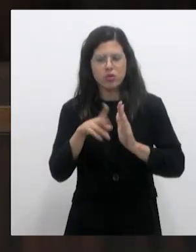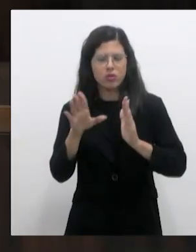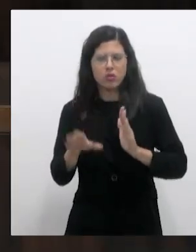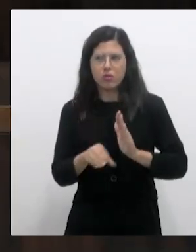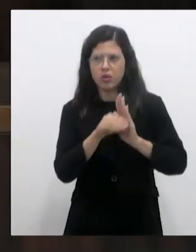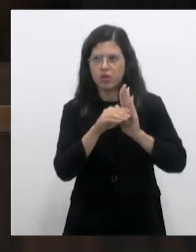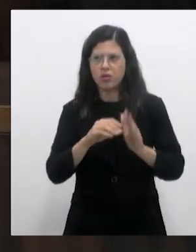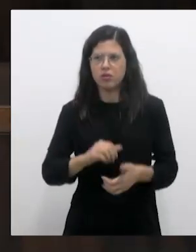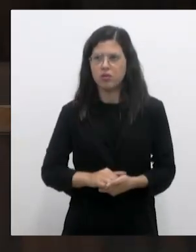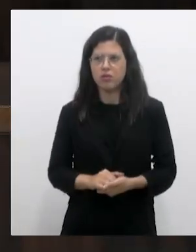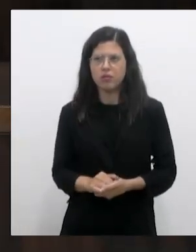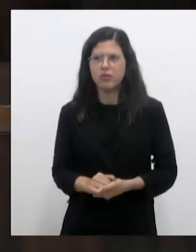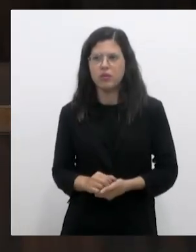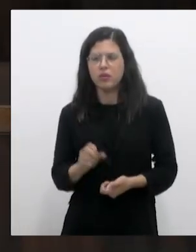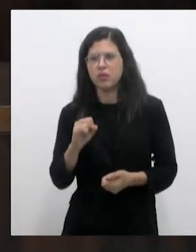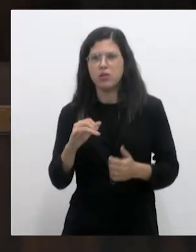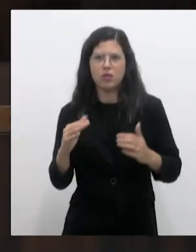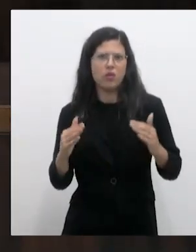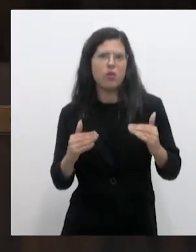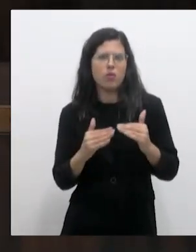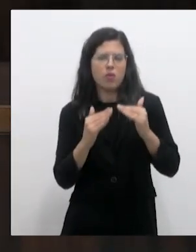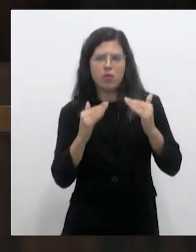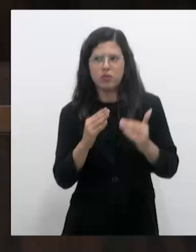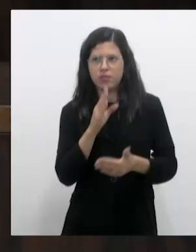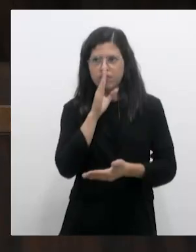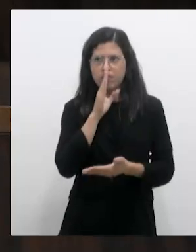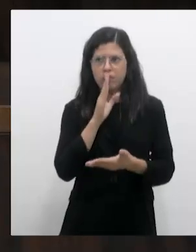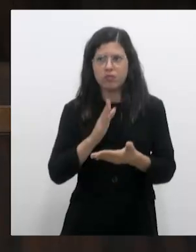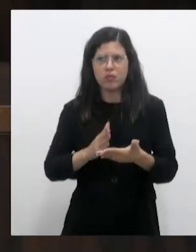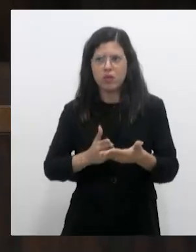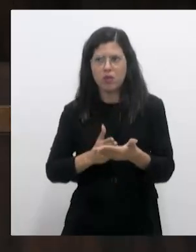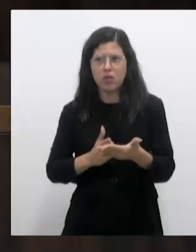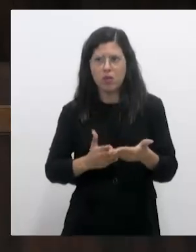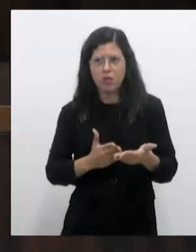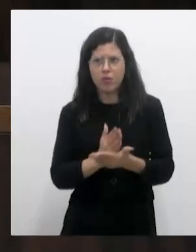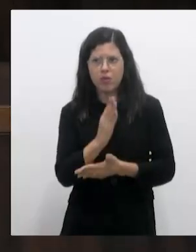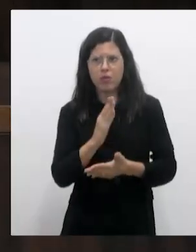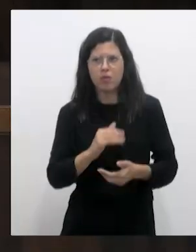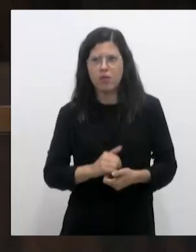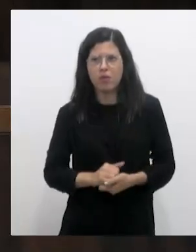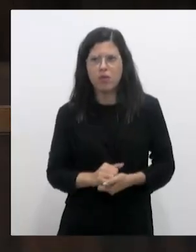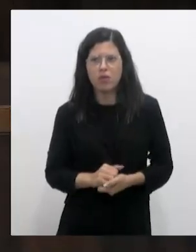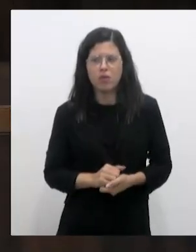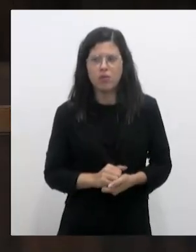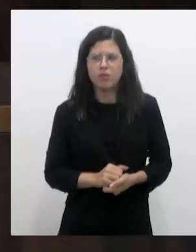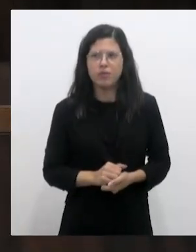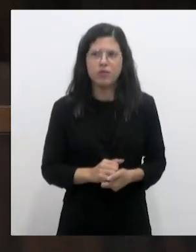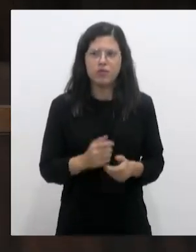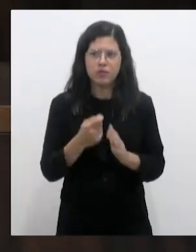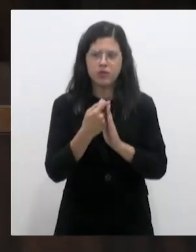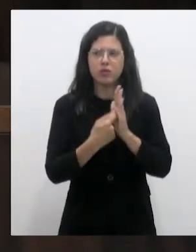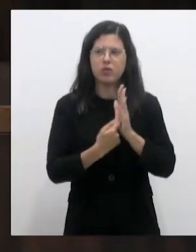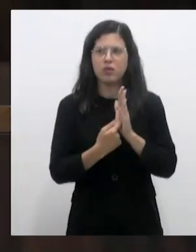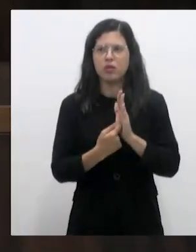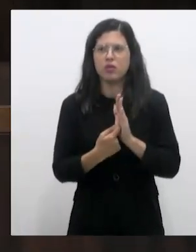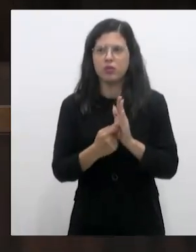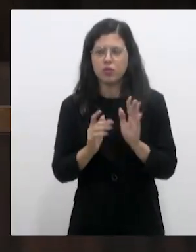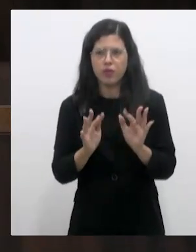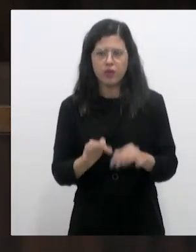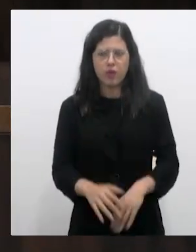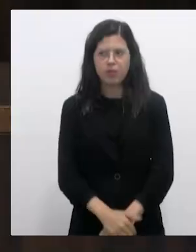assim emendado. Os senhores que aprovam, permaneçam como estão. Aprovado. A redação final.